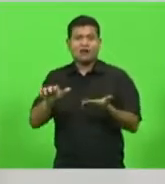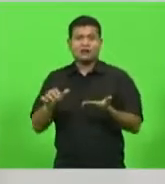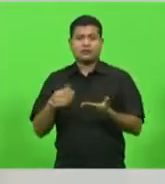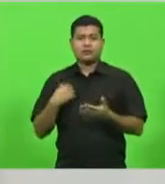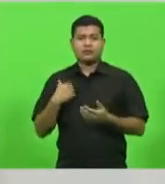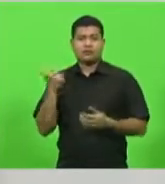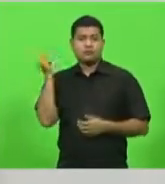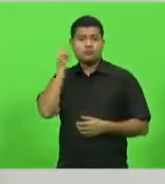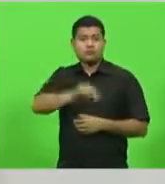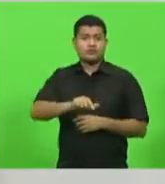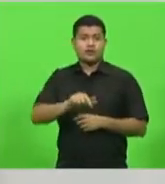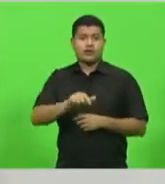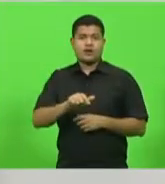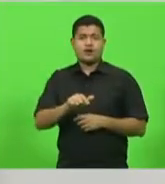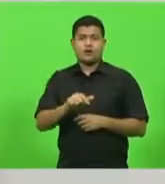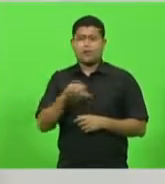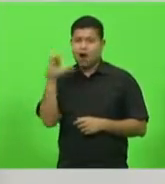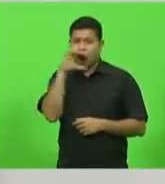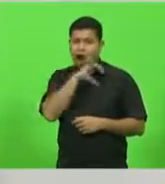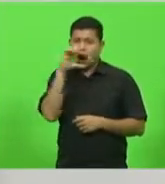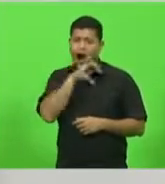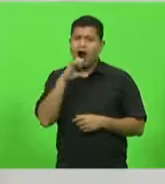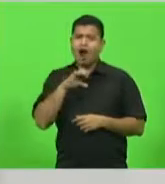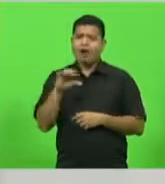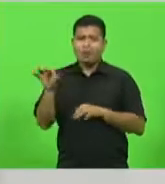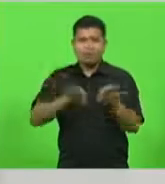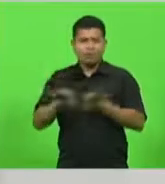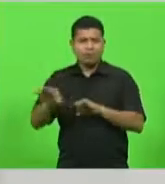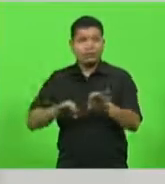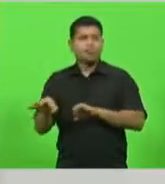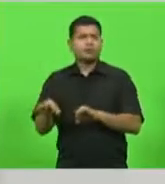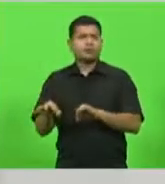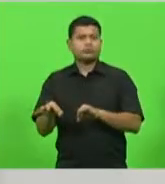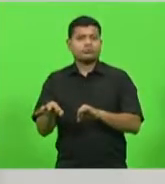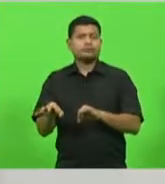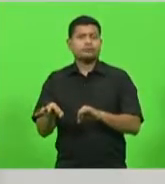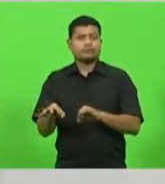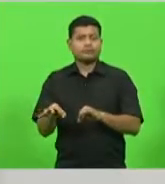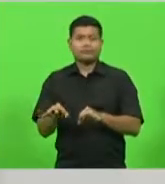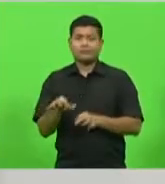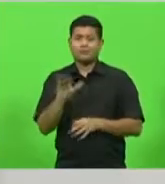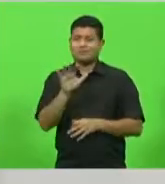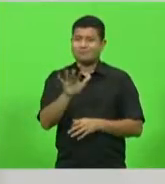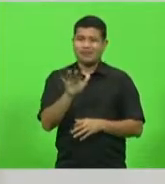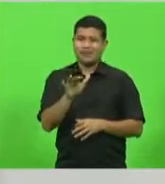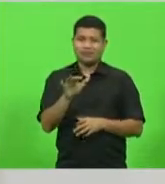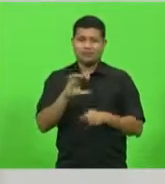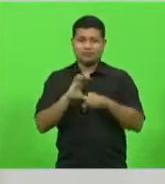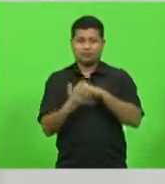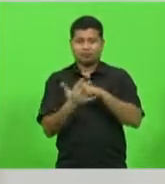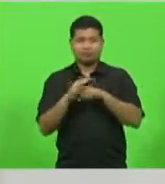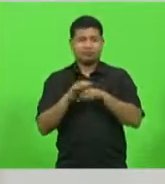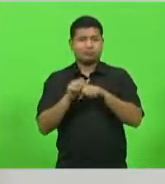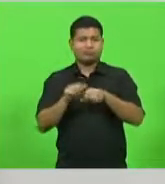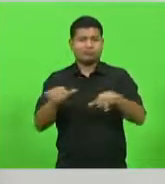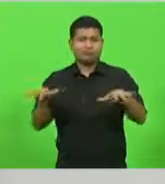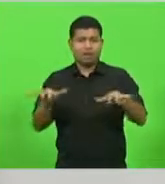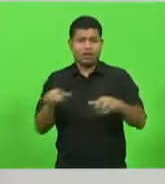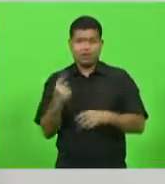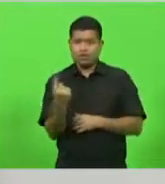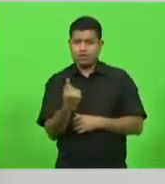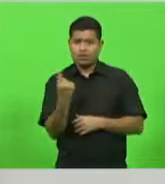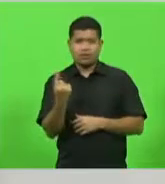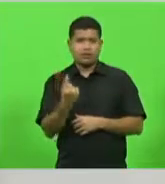em prática em tempo recorde. Entretanto, a pandemia não esteve sozinha em